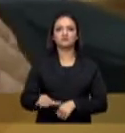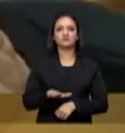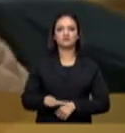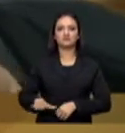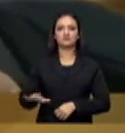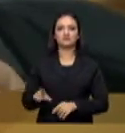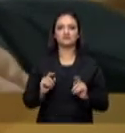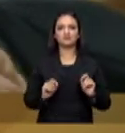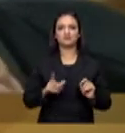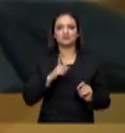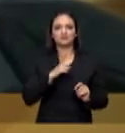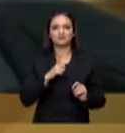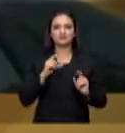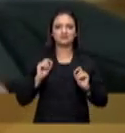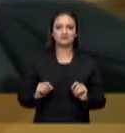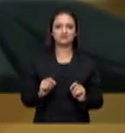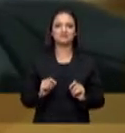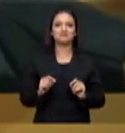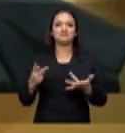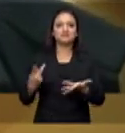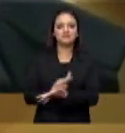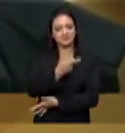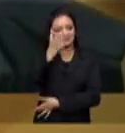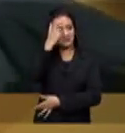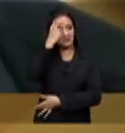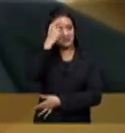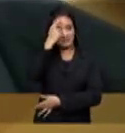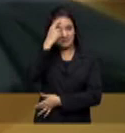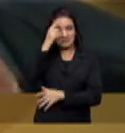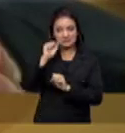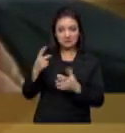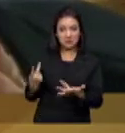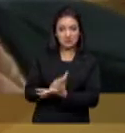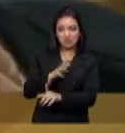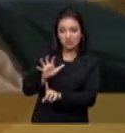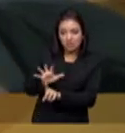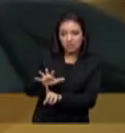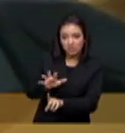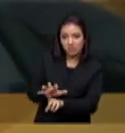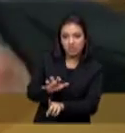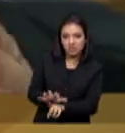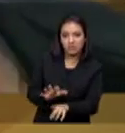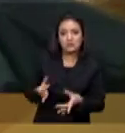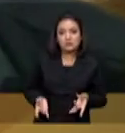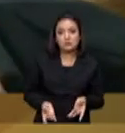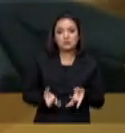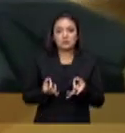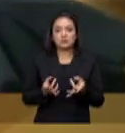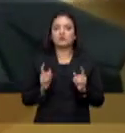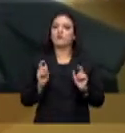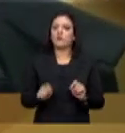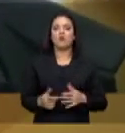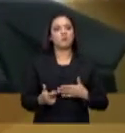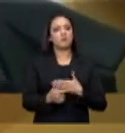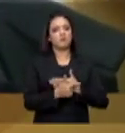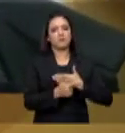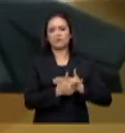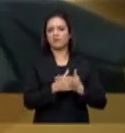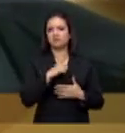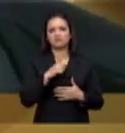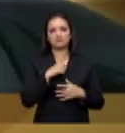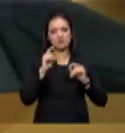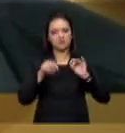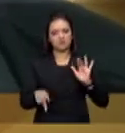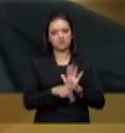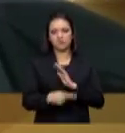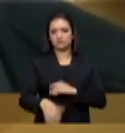hipossuficientes do assédio do mercado, é uma tarefa constitucionalmente imposta ao Estado.